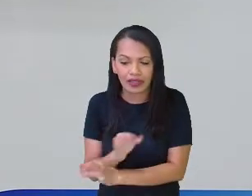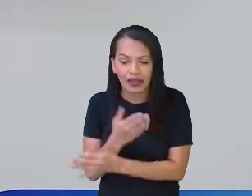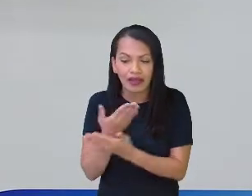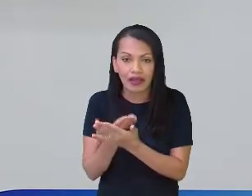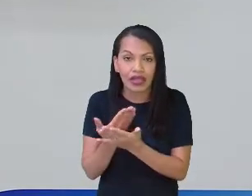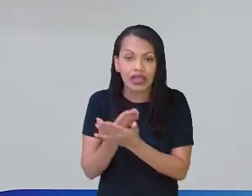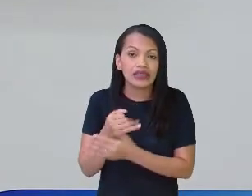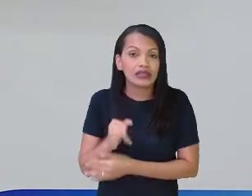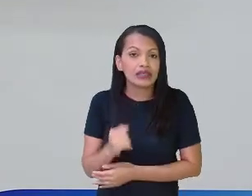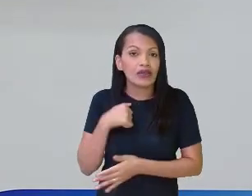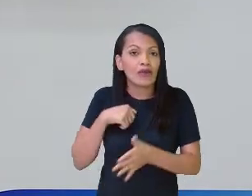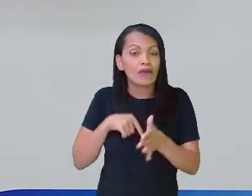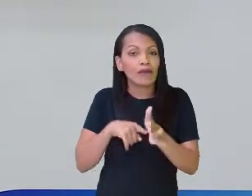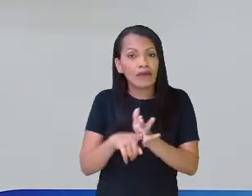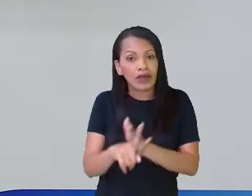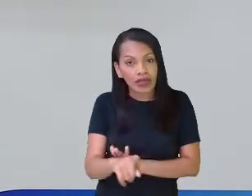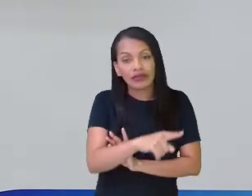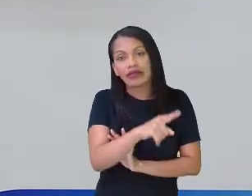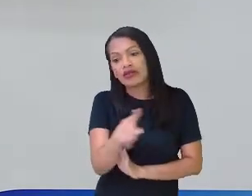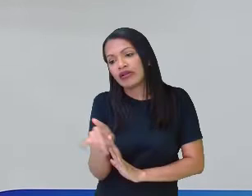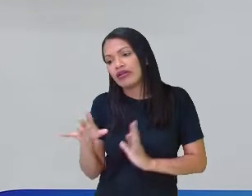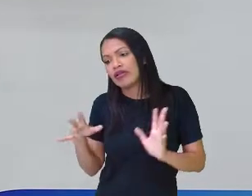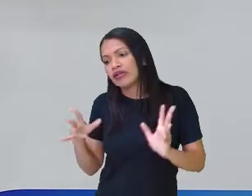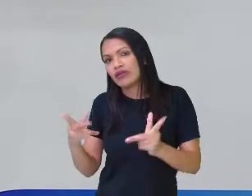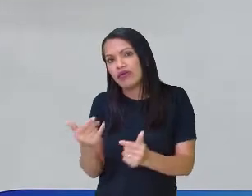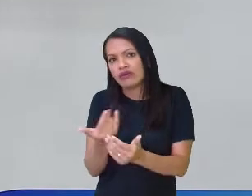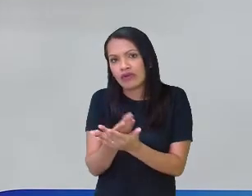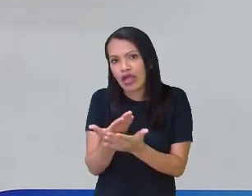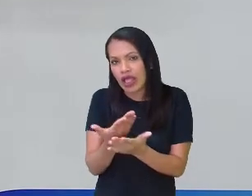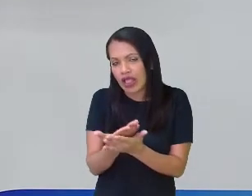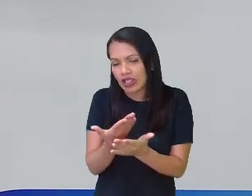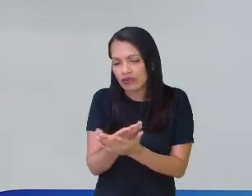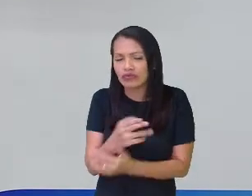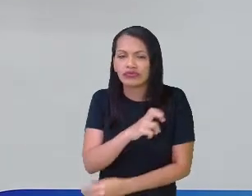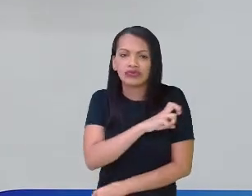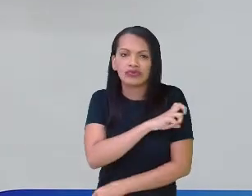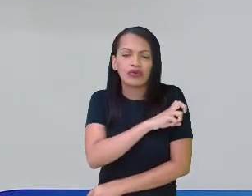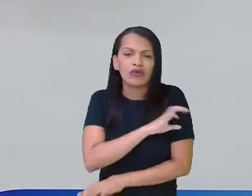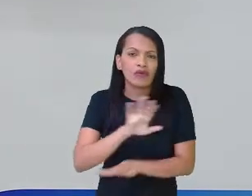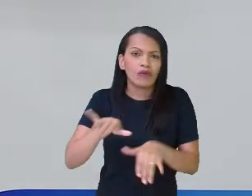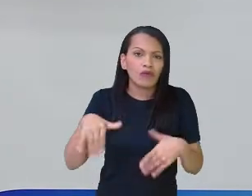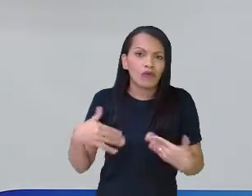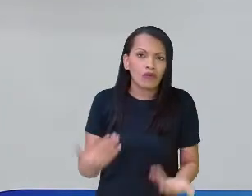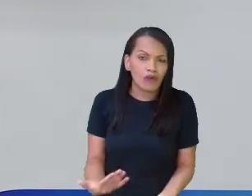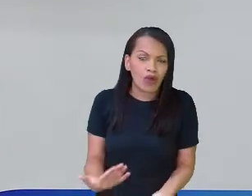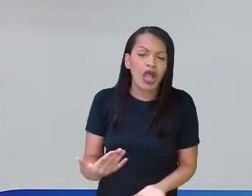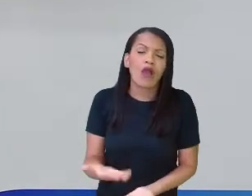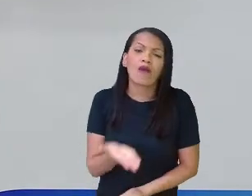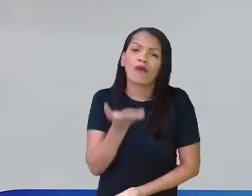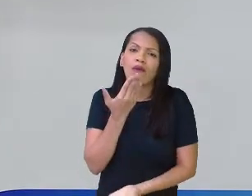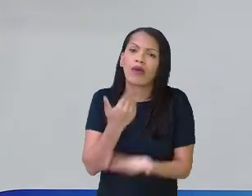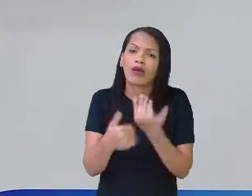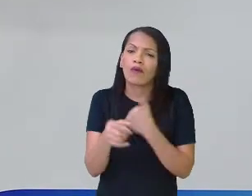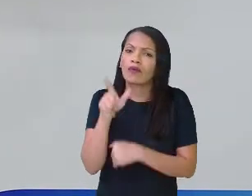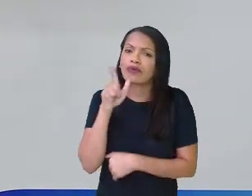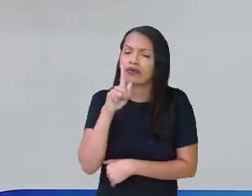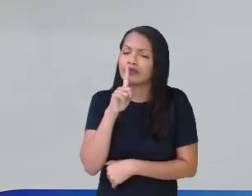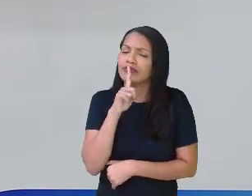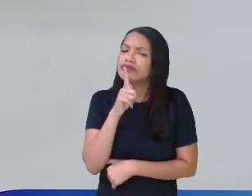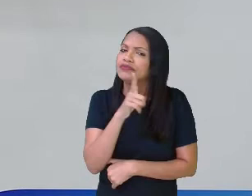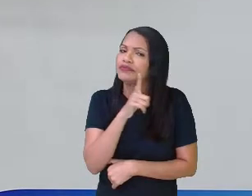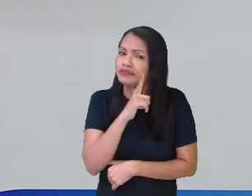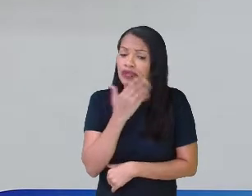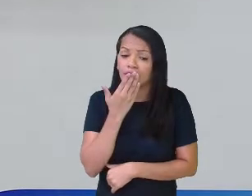eu perguntasse a todos os alunos do 5º ano qual é a merenda favorita, cada um me